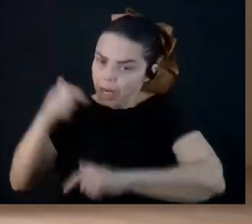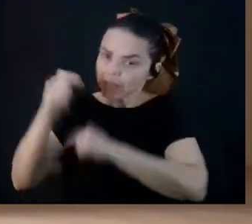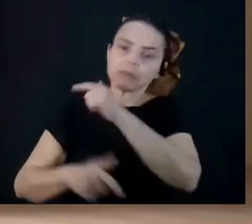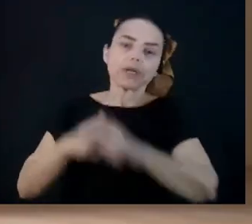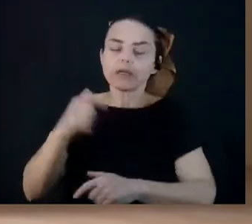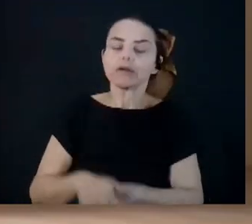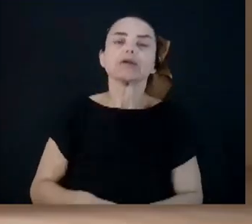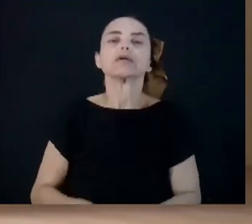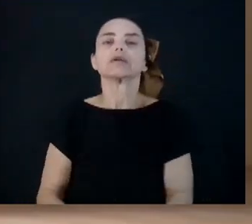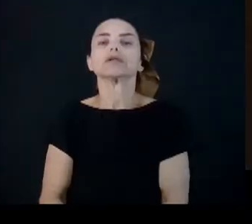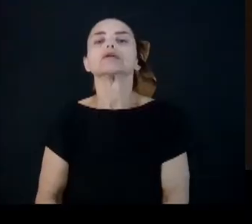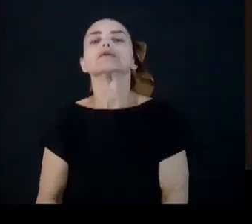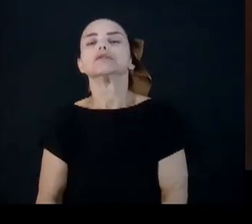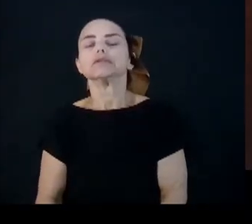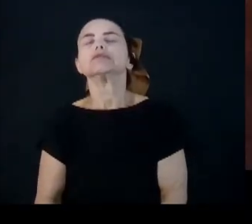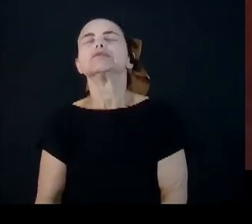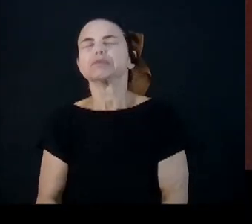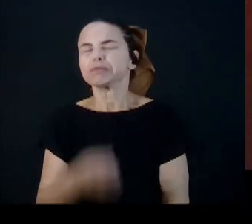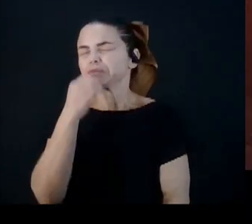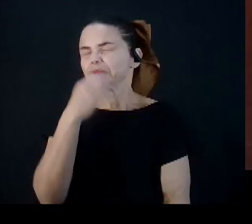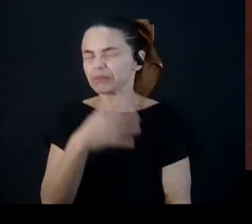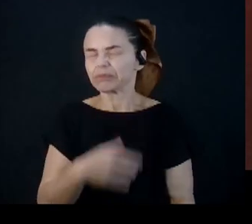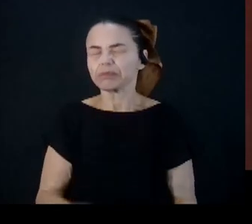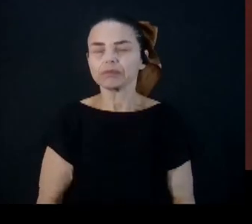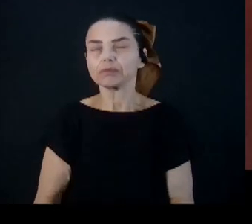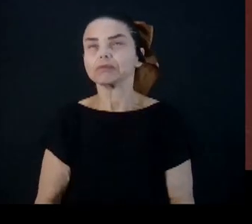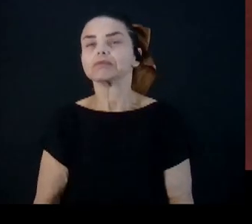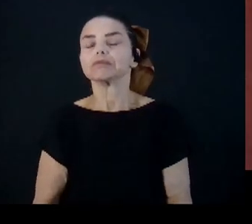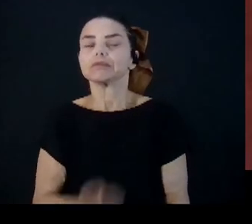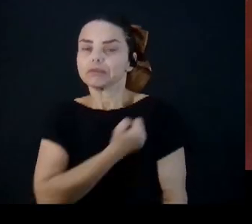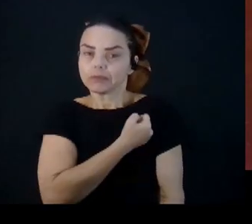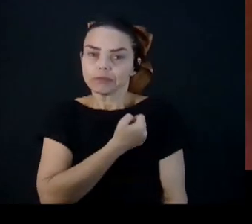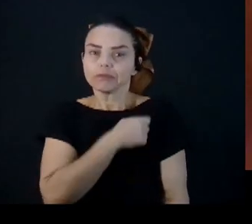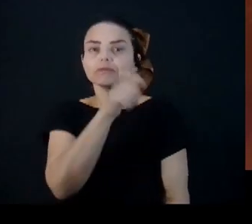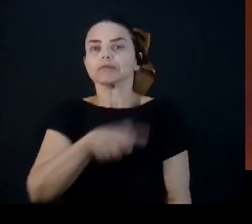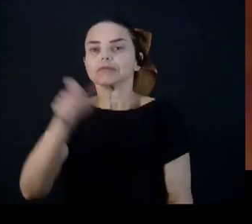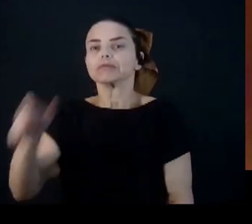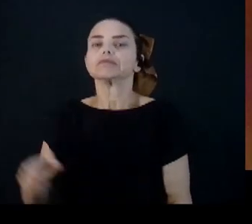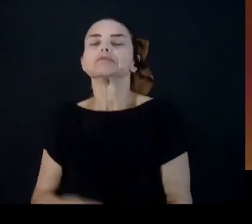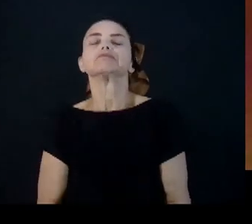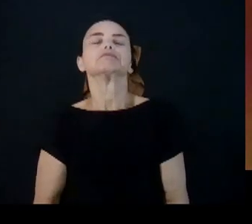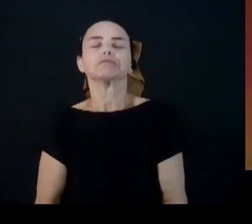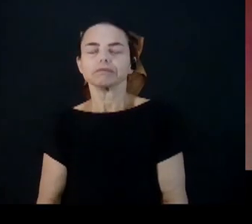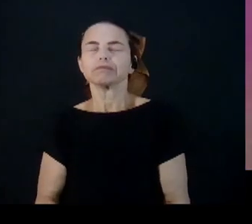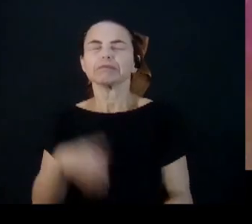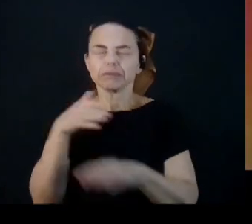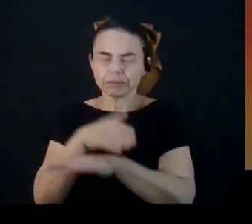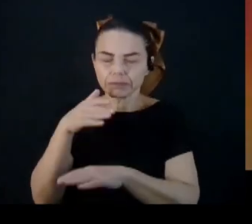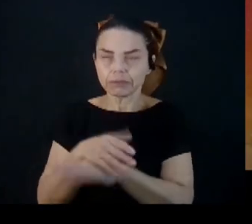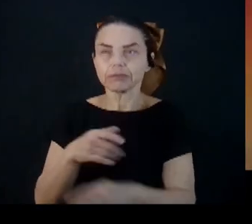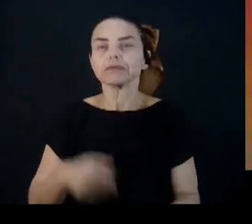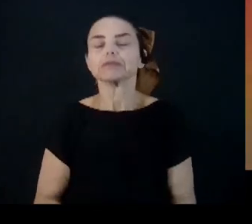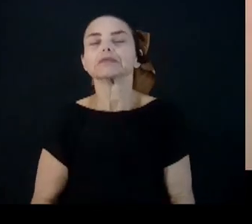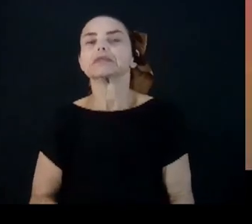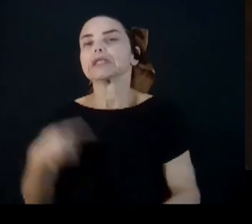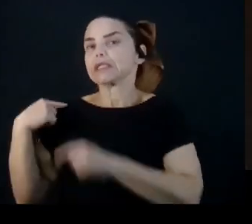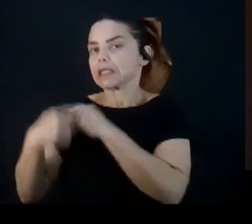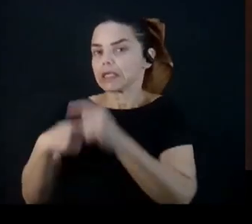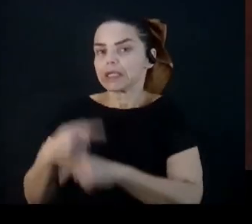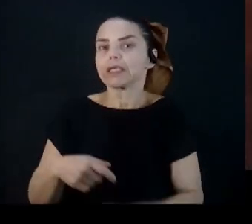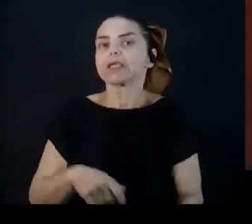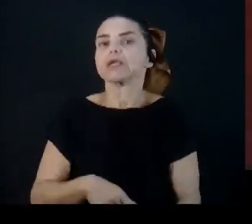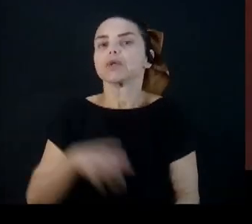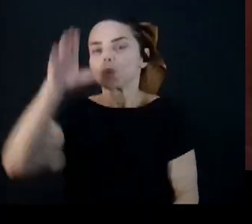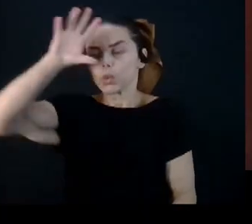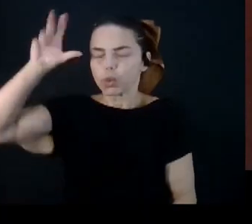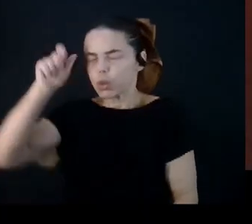tem aí um bom número de pessoas ainda que frequentam, que são esses descendentes, né, de imigrantes